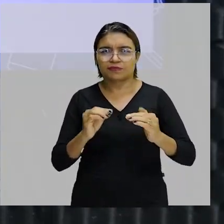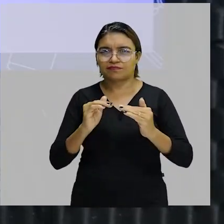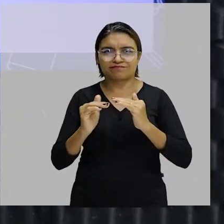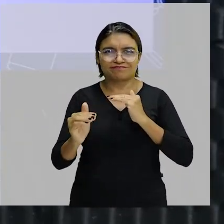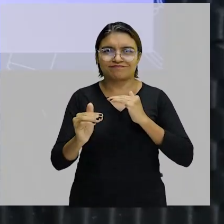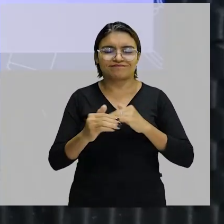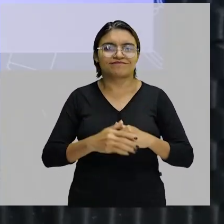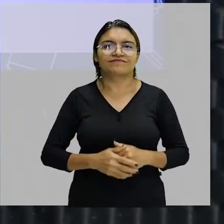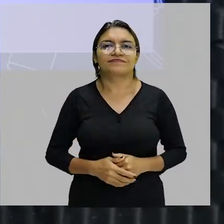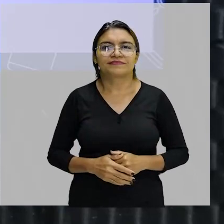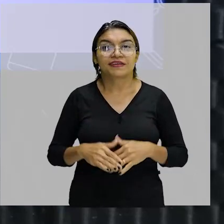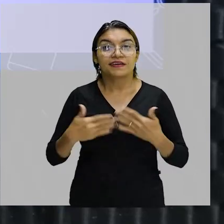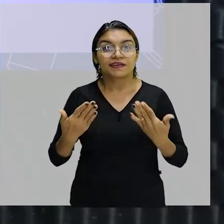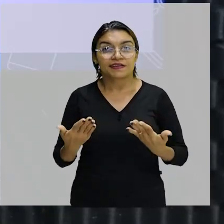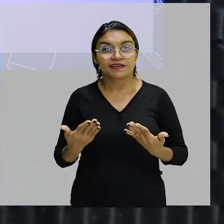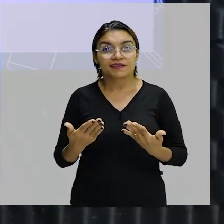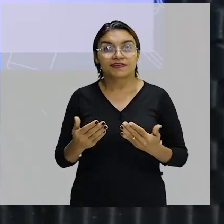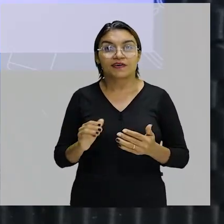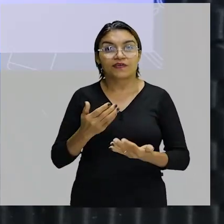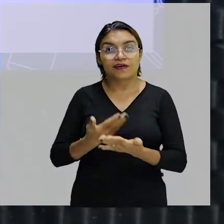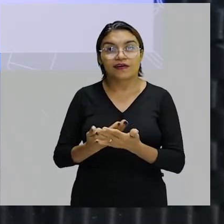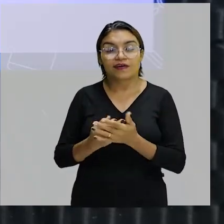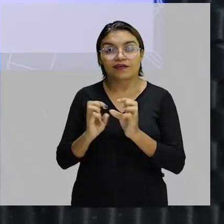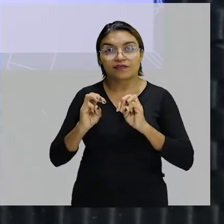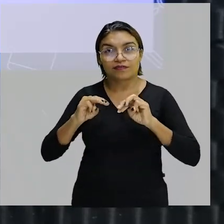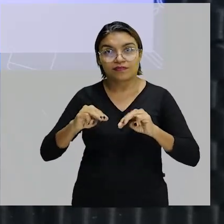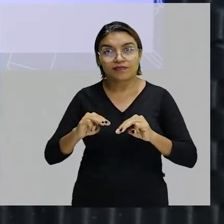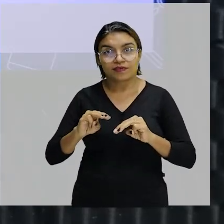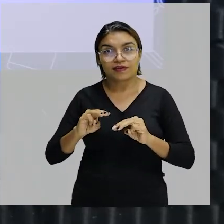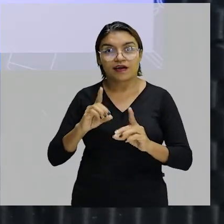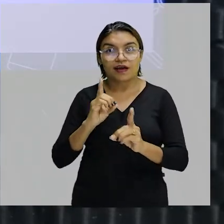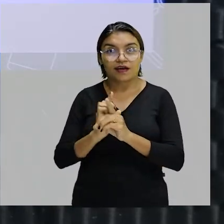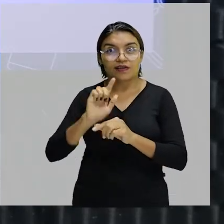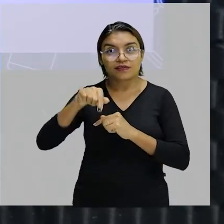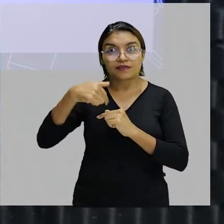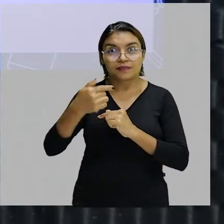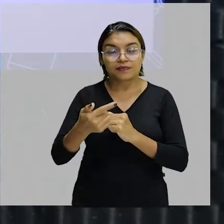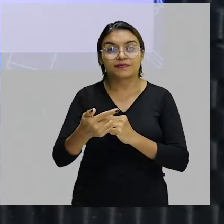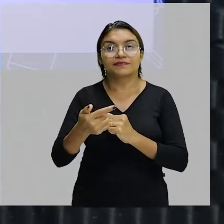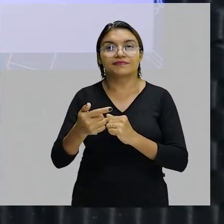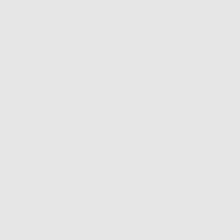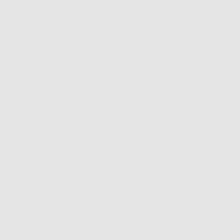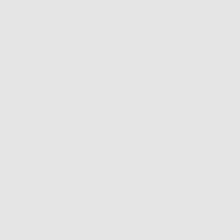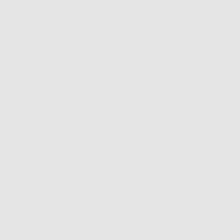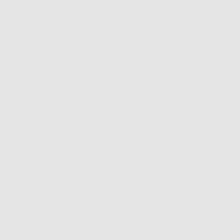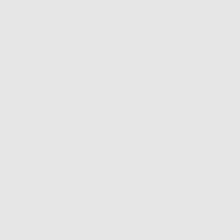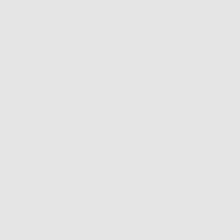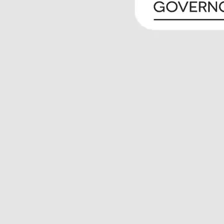relacionado a isso. Então, galerinha, eu vou ficando por aqui. Até a nossa próxima aulinha. Vamos para cima, hein?